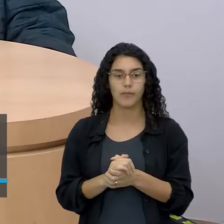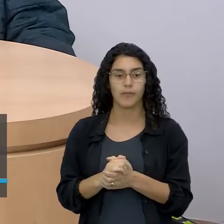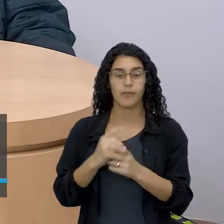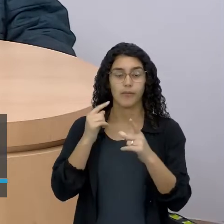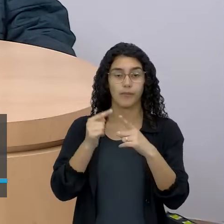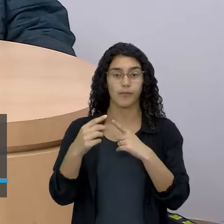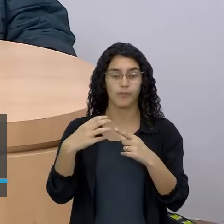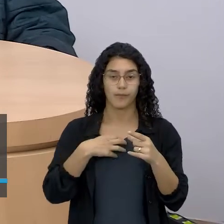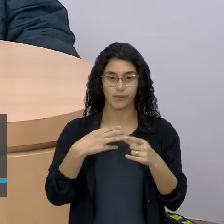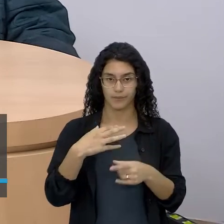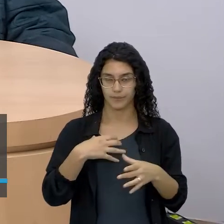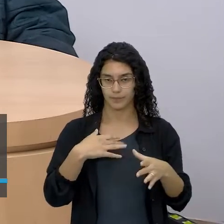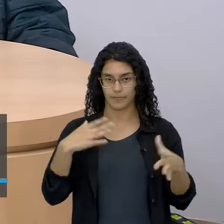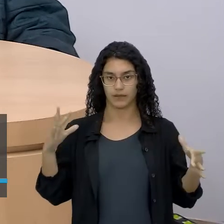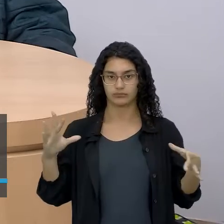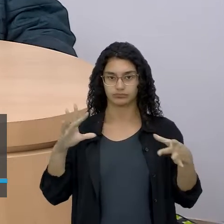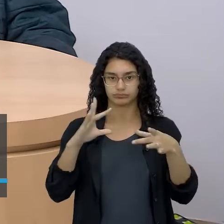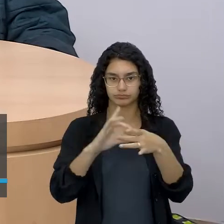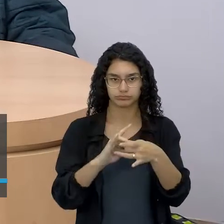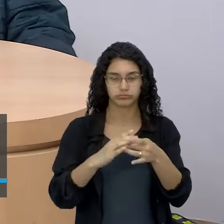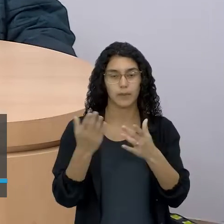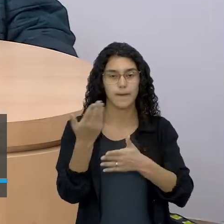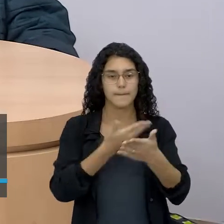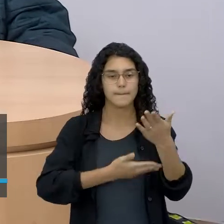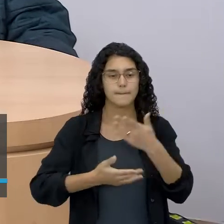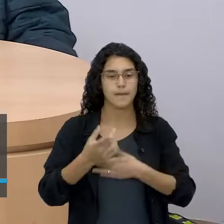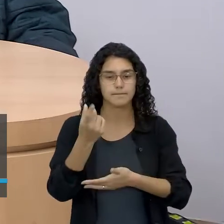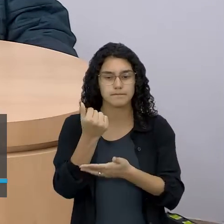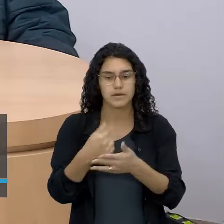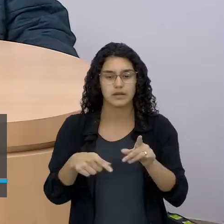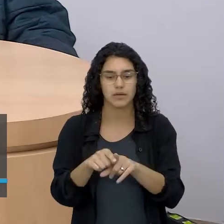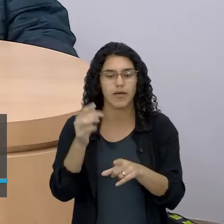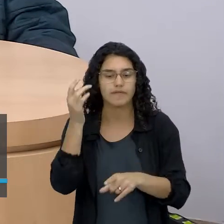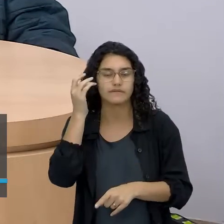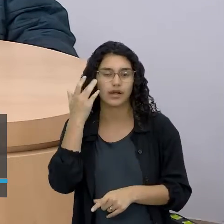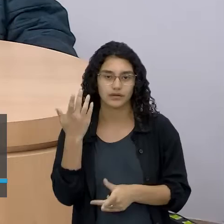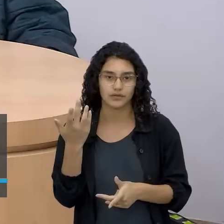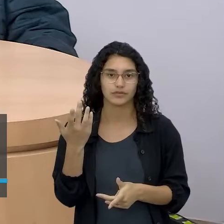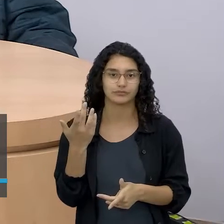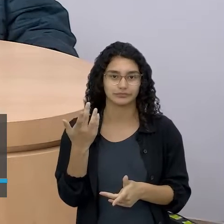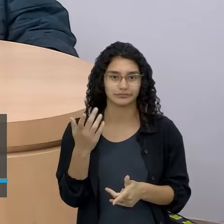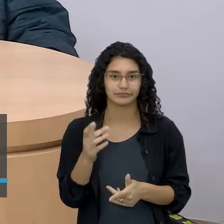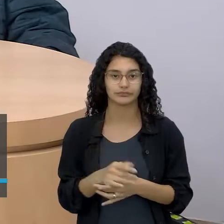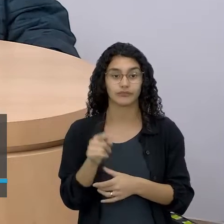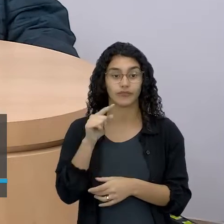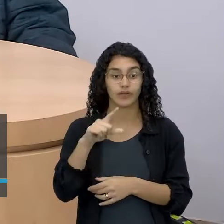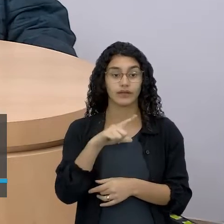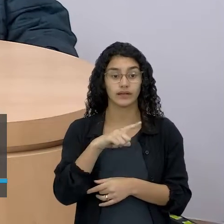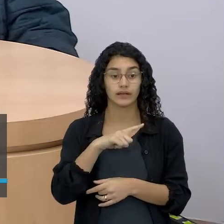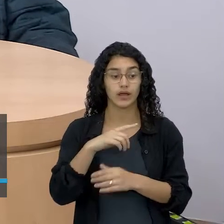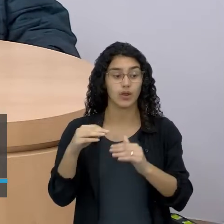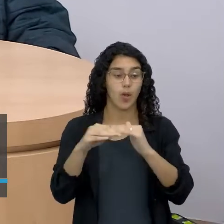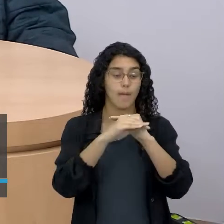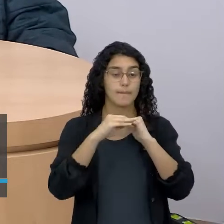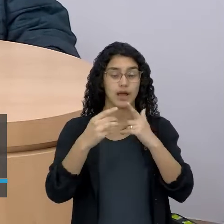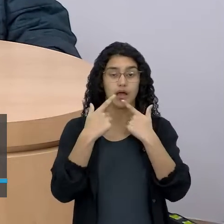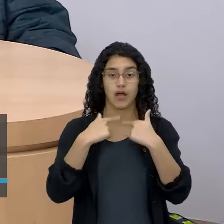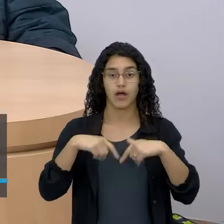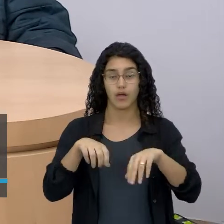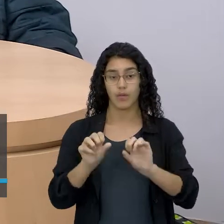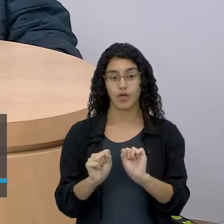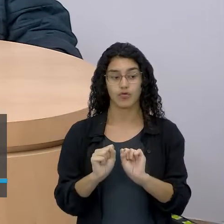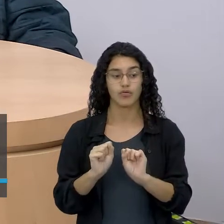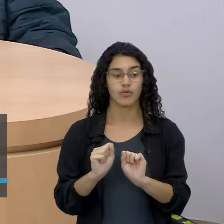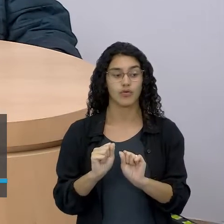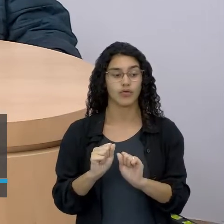eu unifico, a dinâmica do comércio fica infinitamente mais fácil. Né? Você tem um padrão linguístico, você